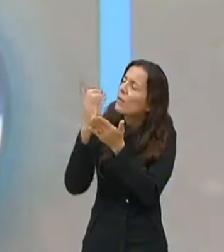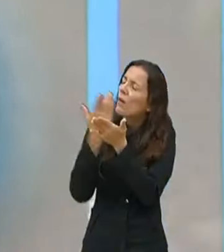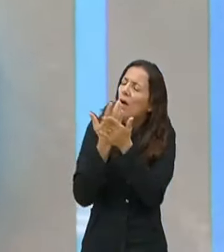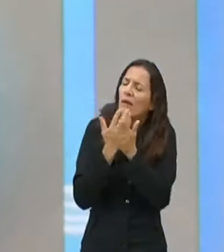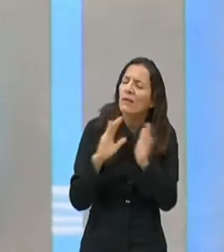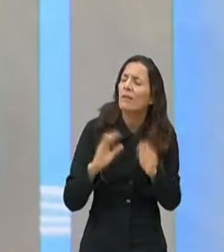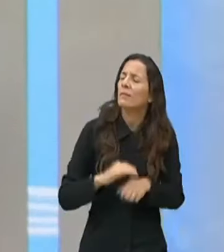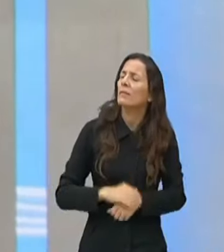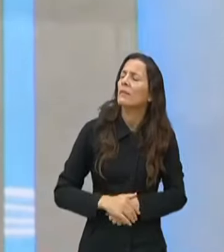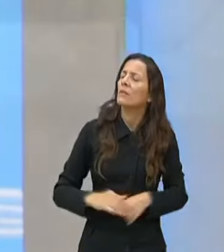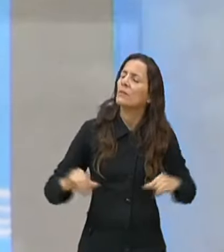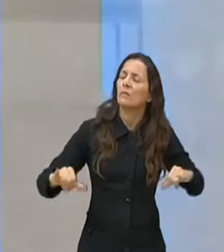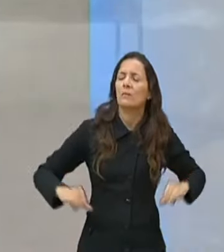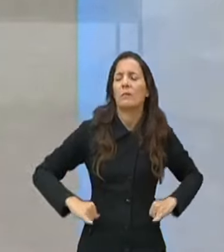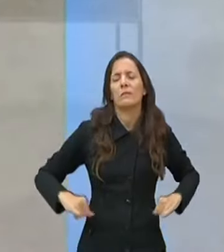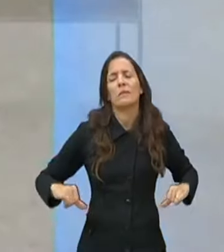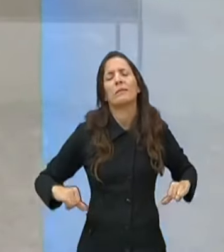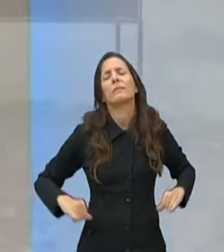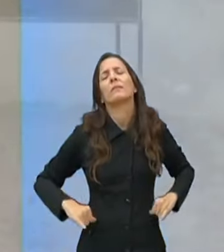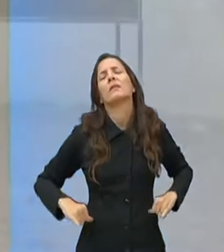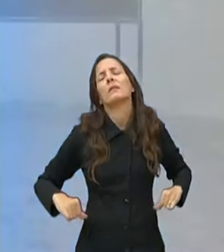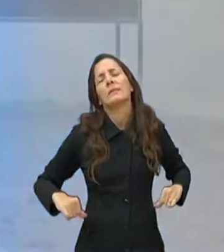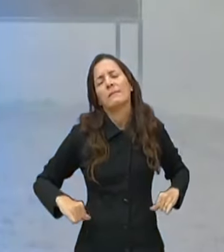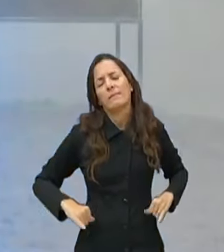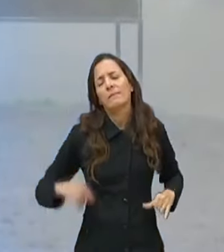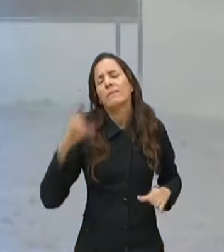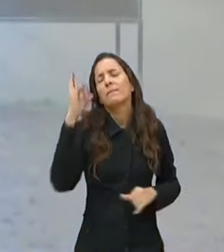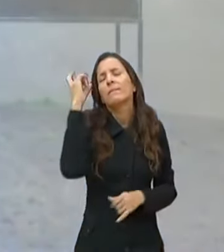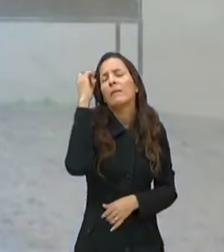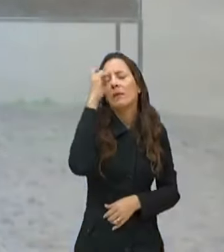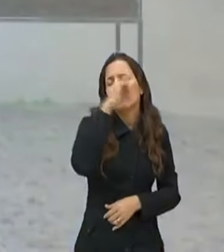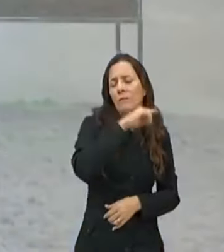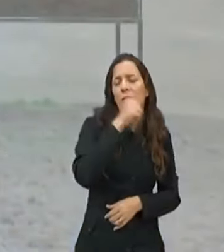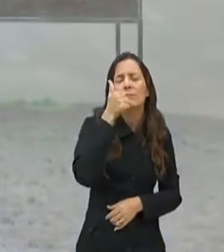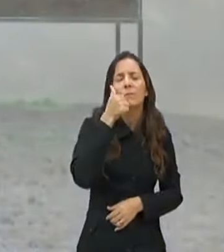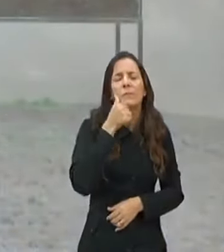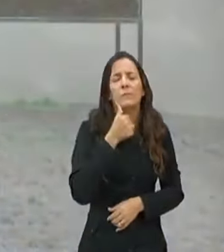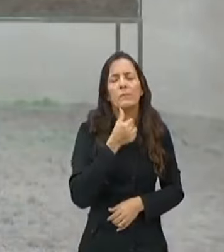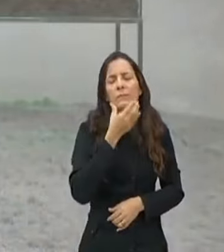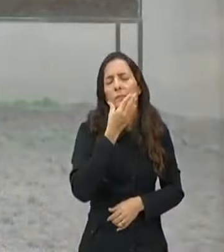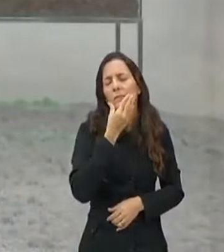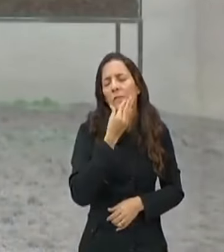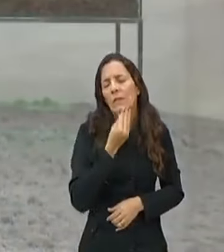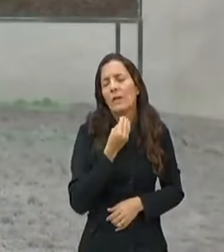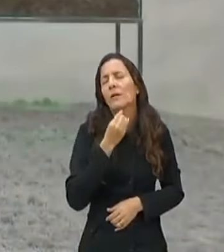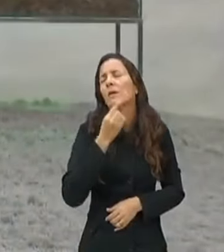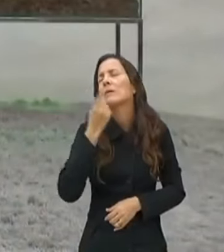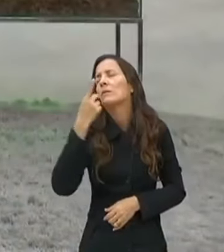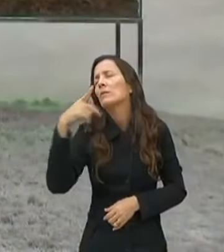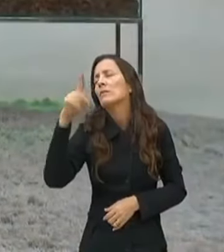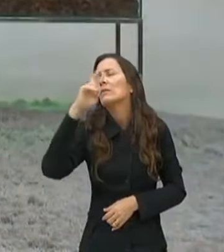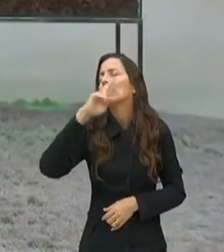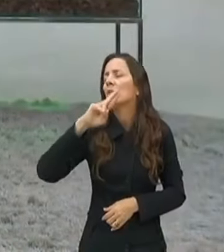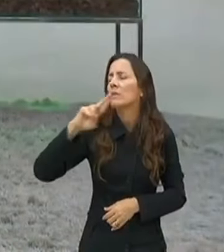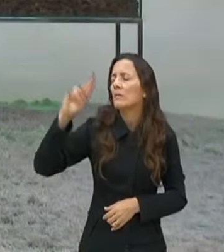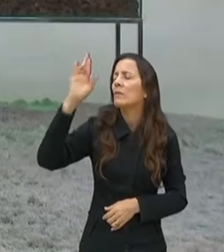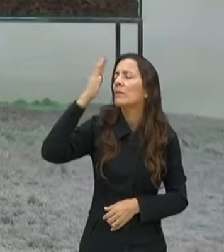em sofrimento de filho teu, de filha tua.